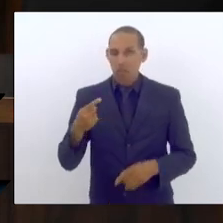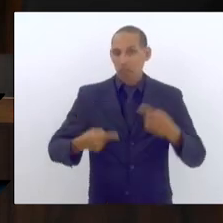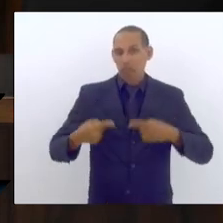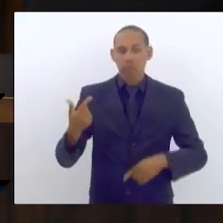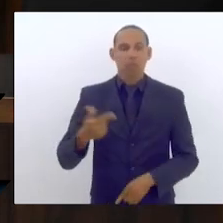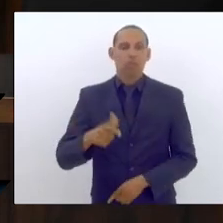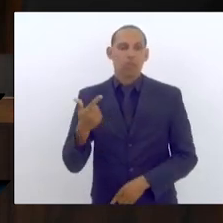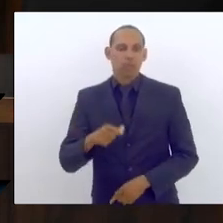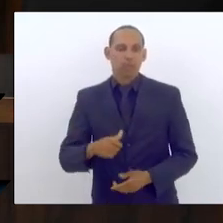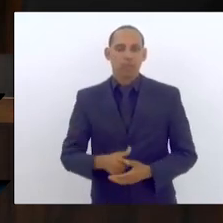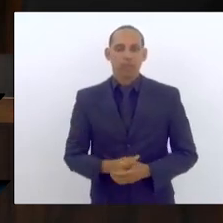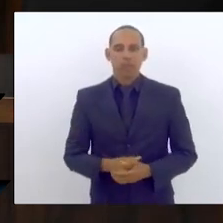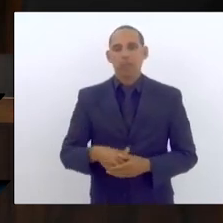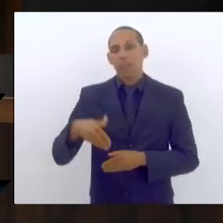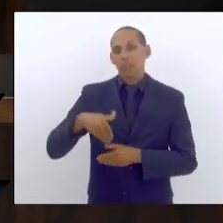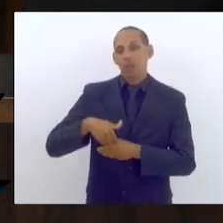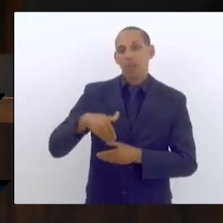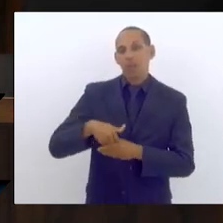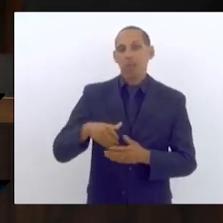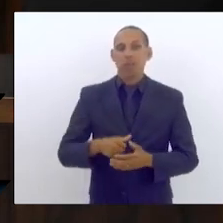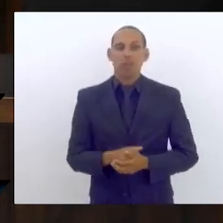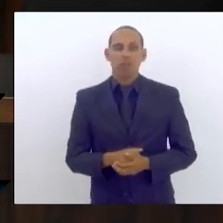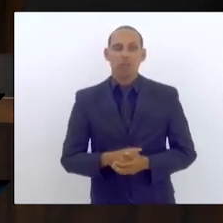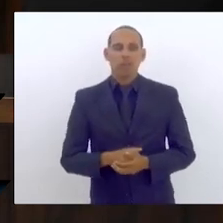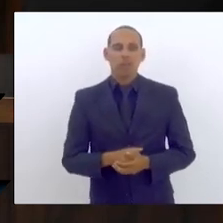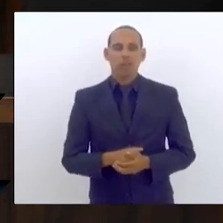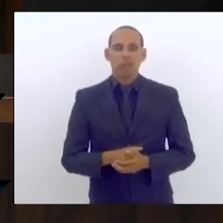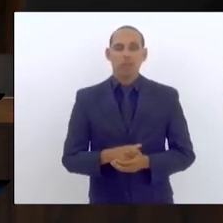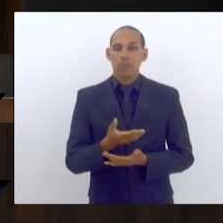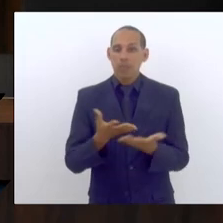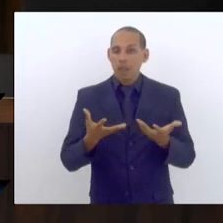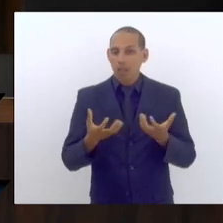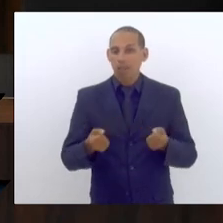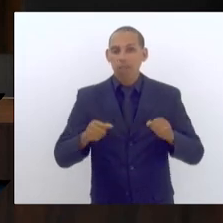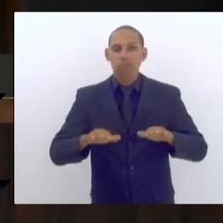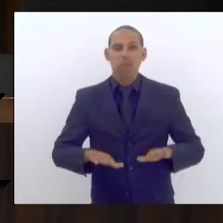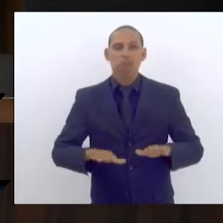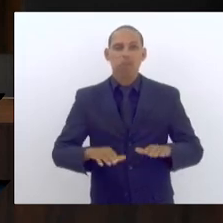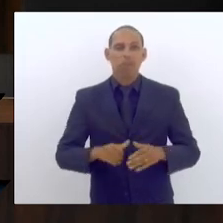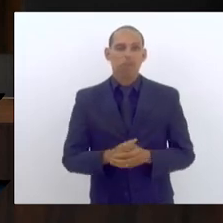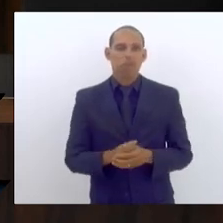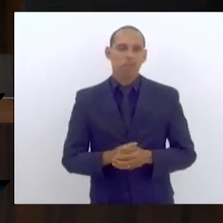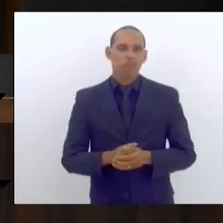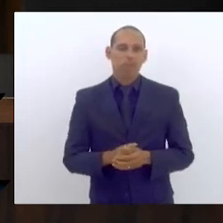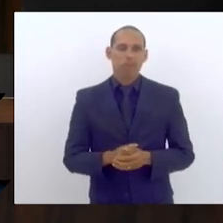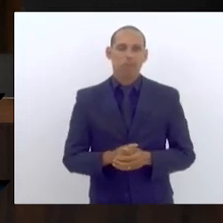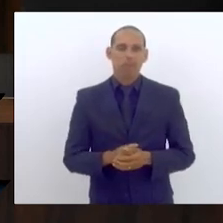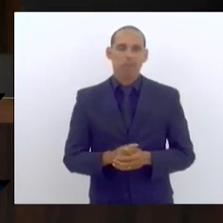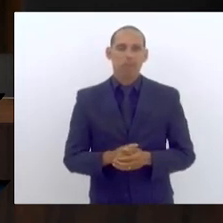discutir, em votação. Os senhores que aprovam, permaneçam